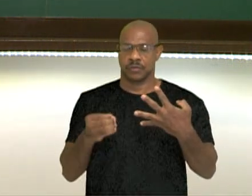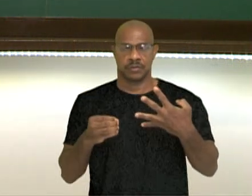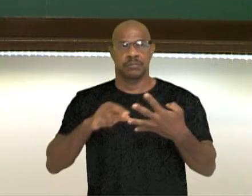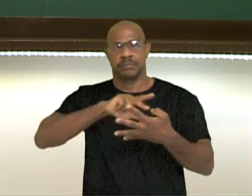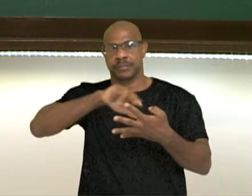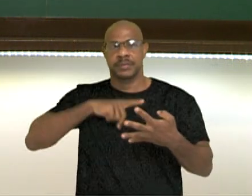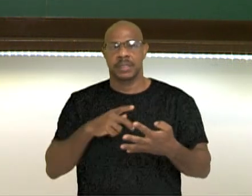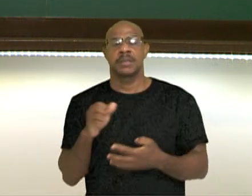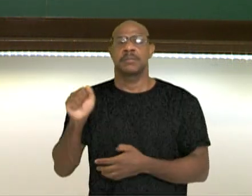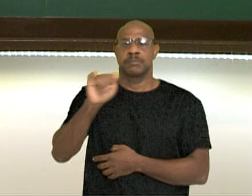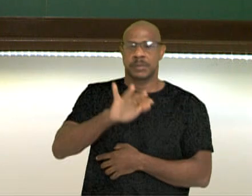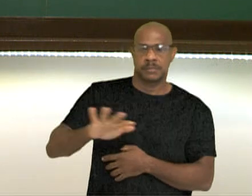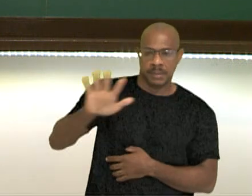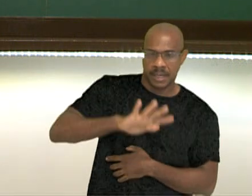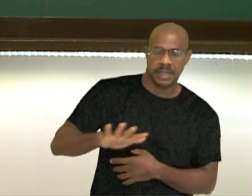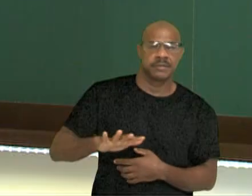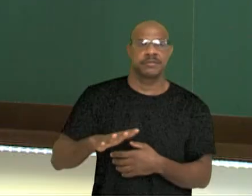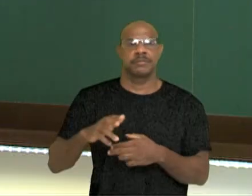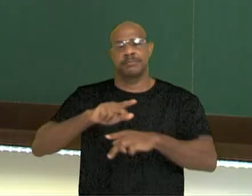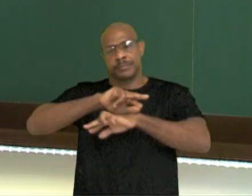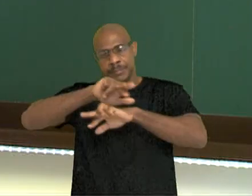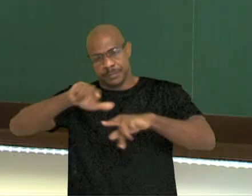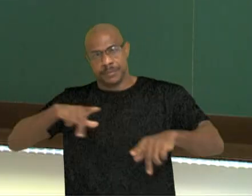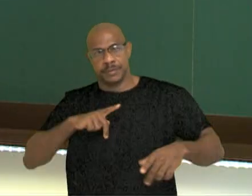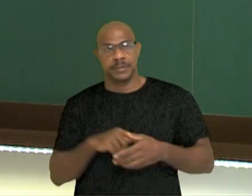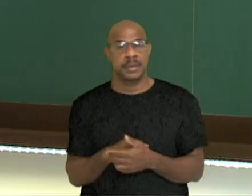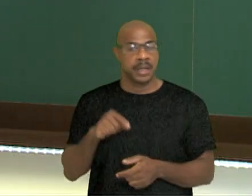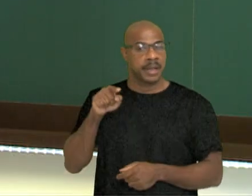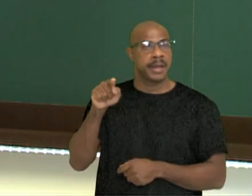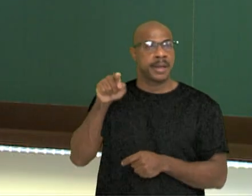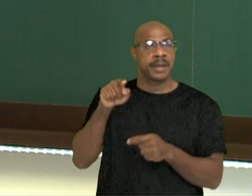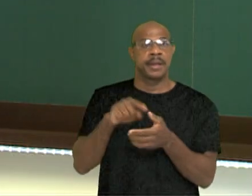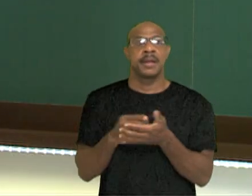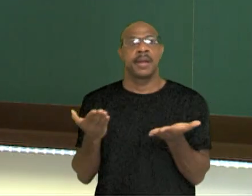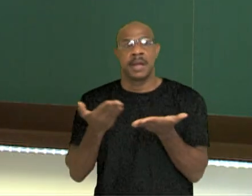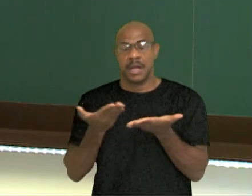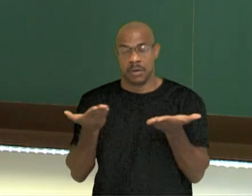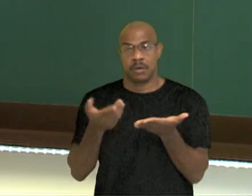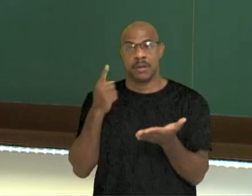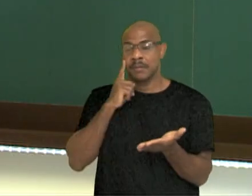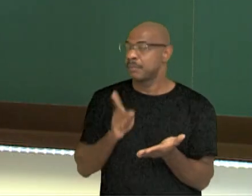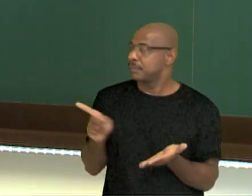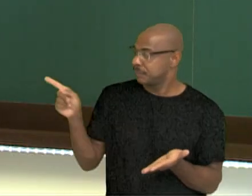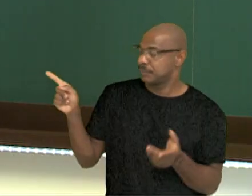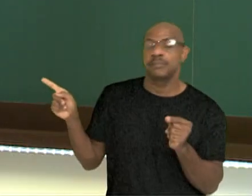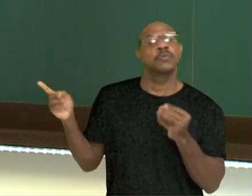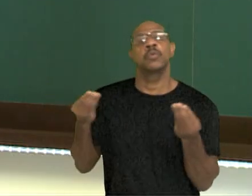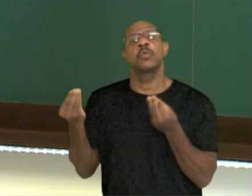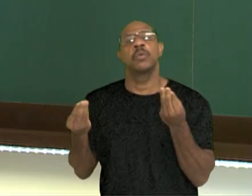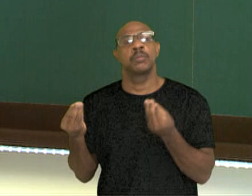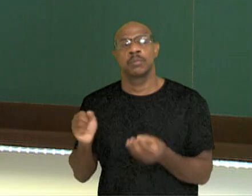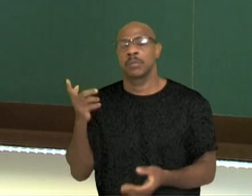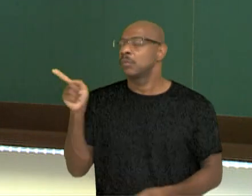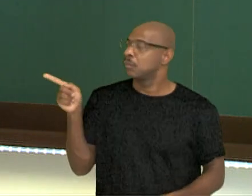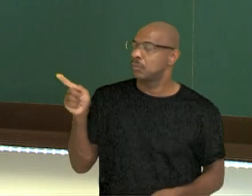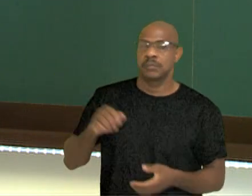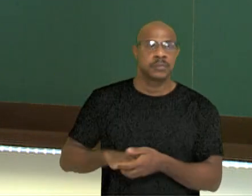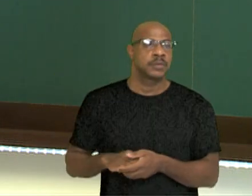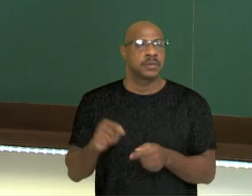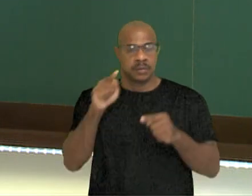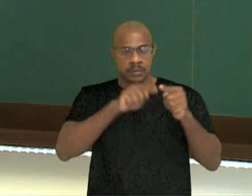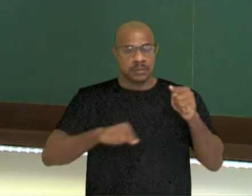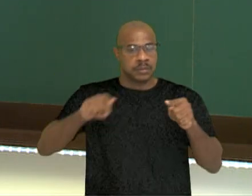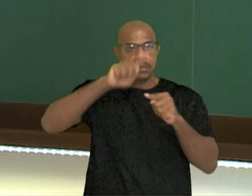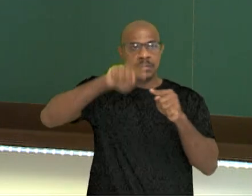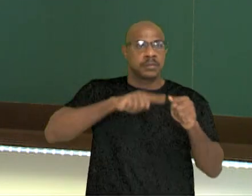têm uma representação. E aqui na função cosseno é bem tranquilo para a gente visualizar isso. Veja bem, o domínio dela são os números